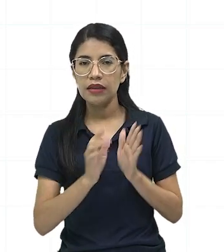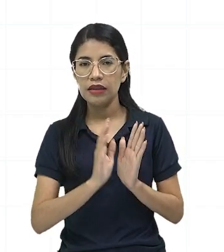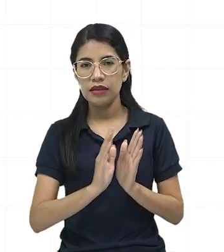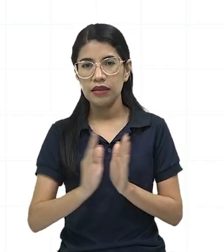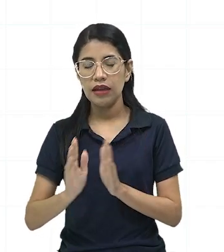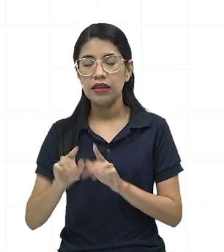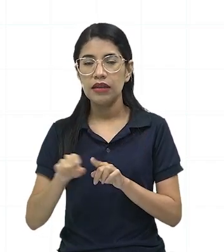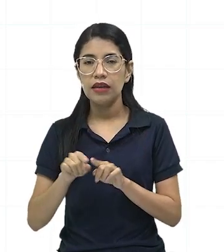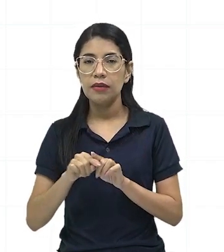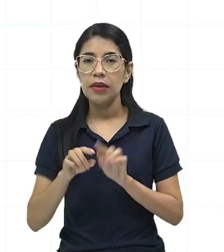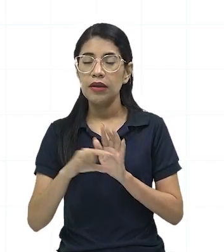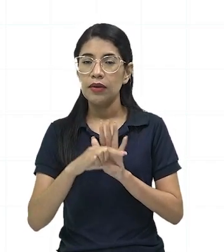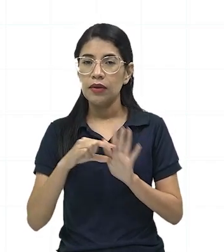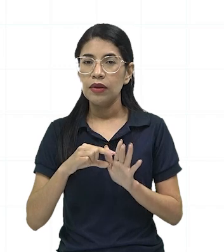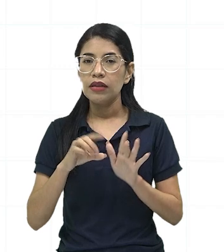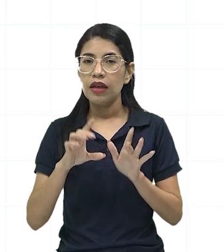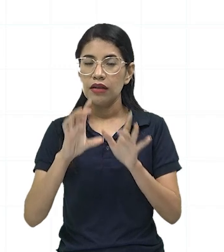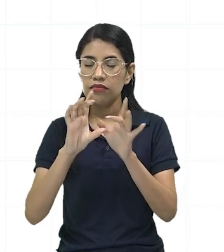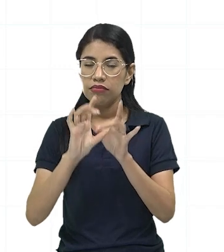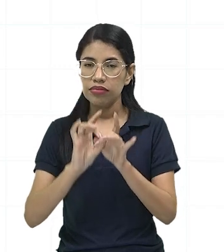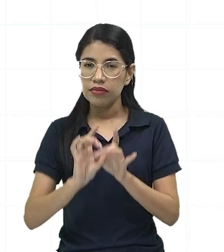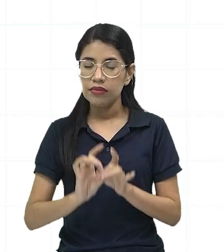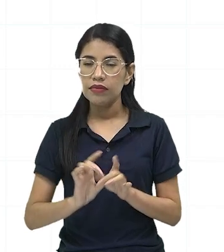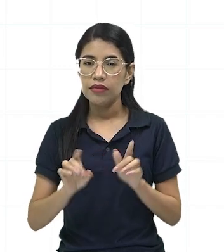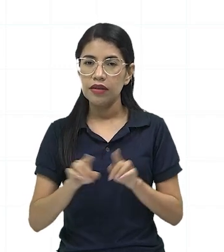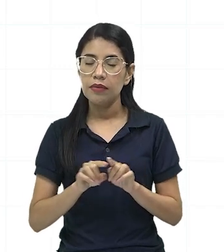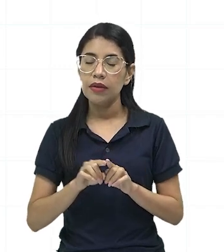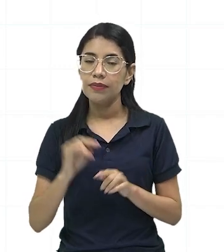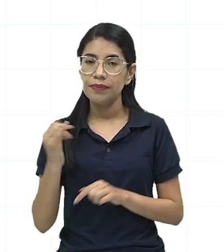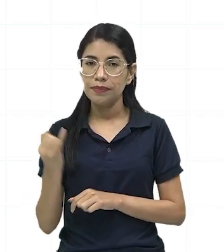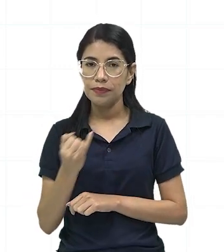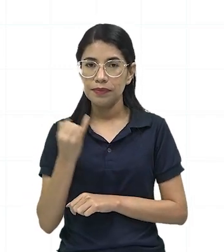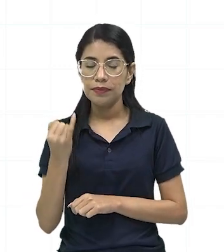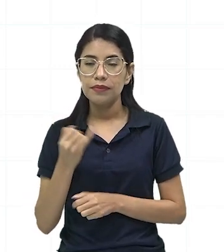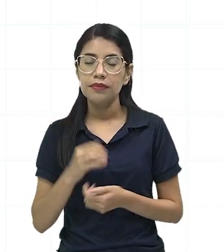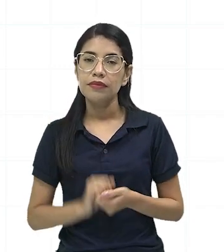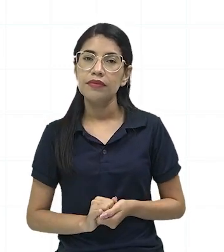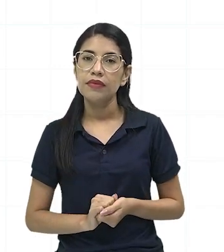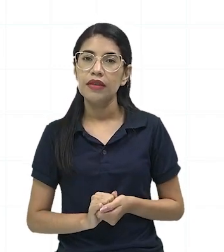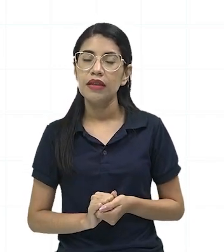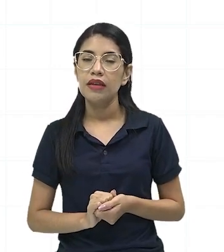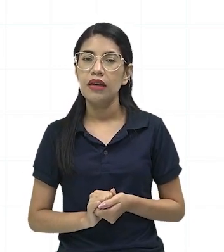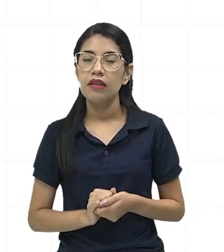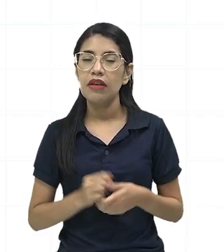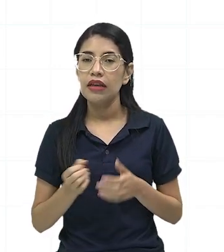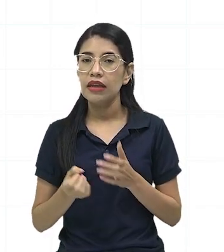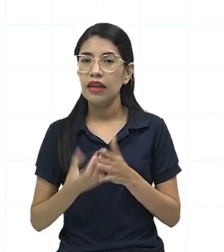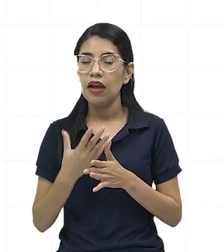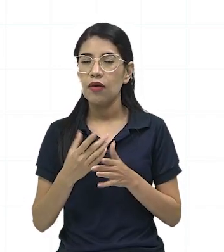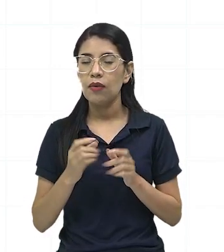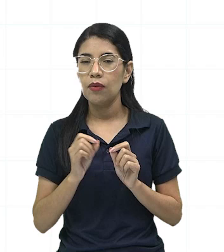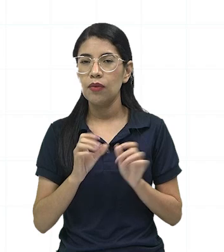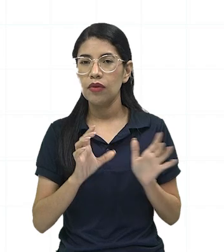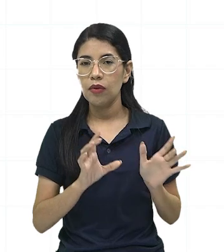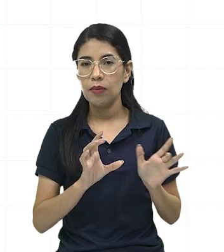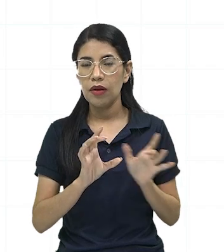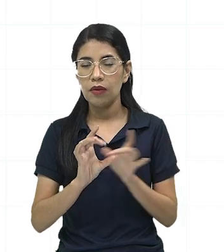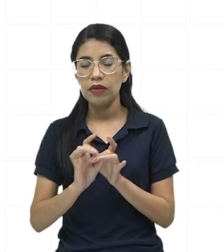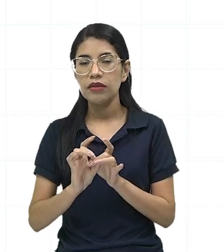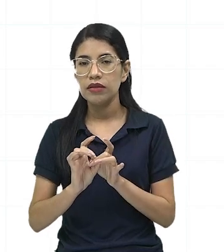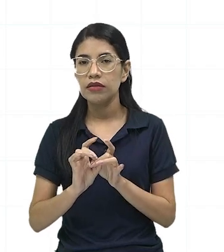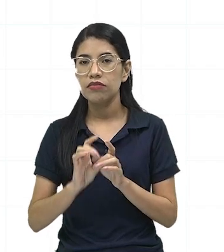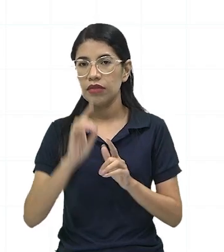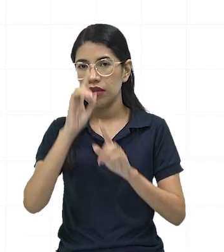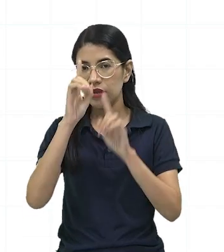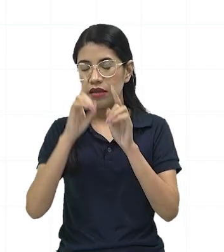para mostrar que também tem ligação com as outras partes. Isso tudo é importante. Ele vai criar uma transição suave entre as ideias, nada